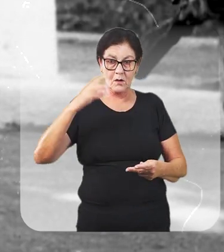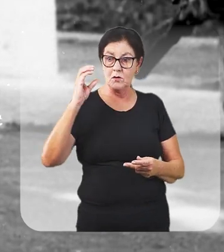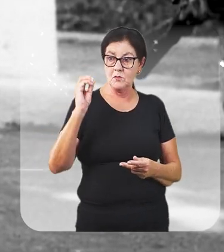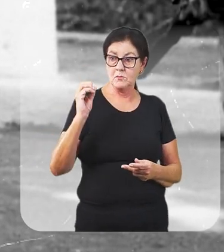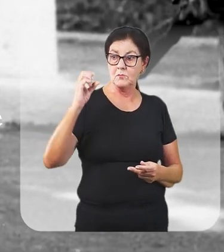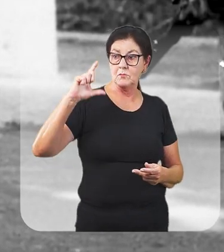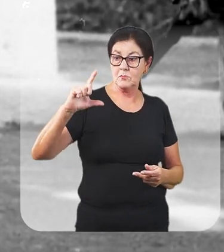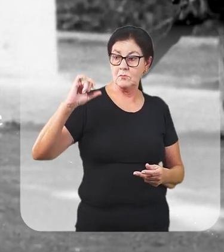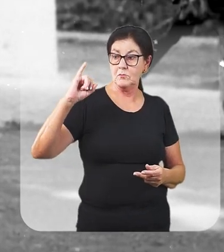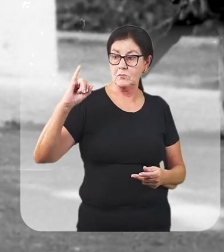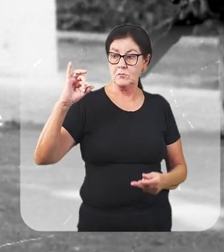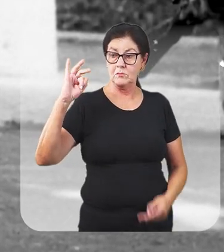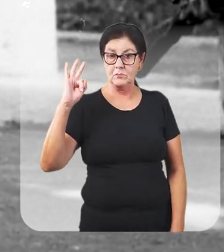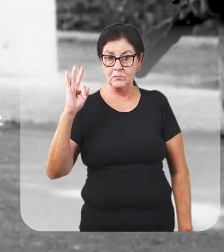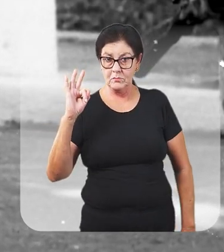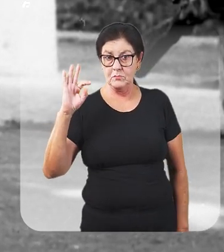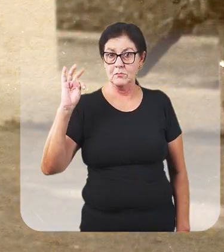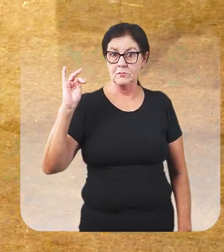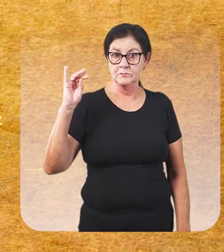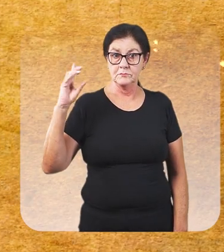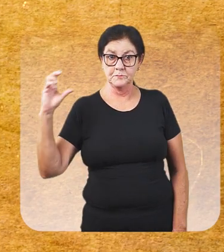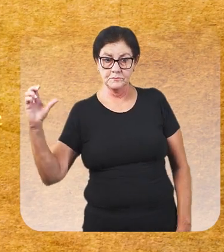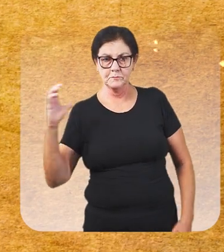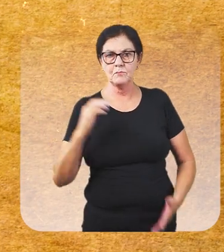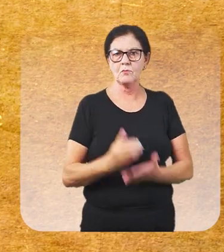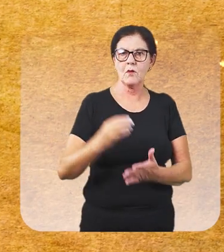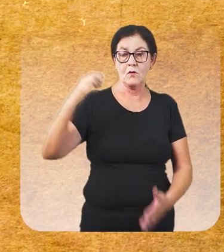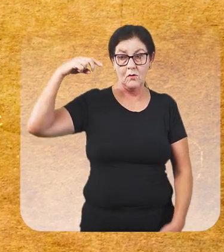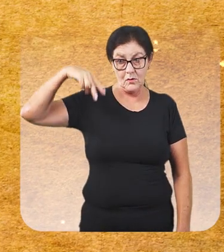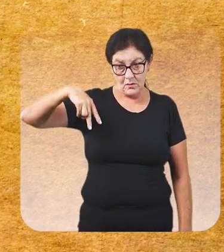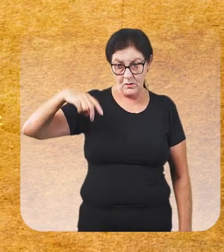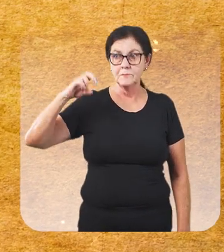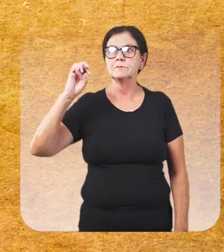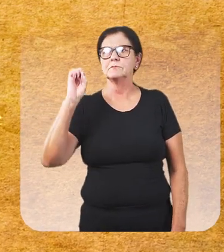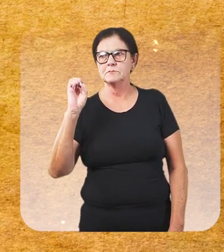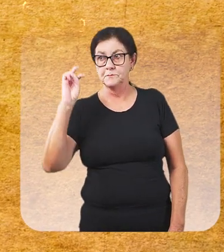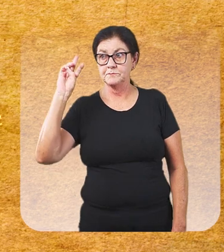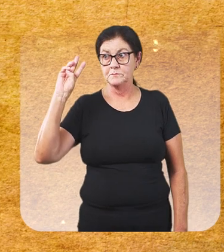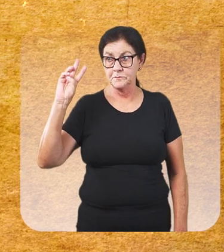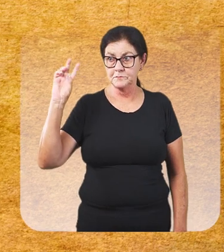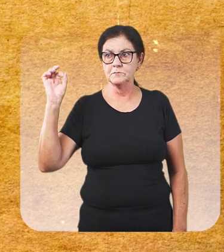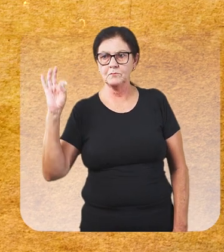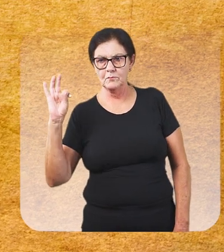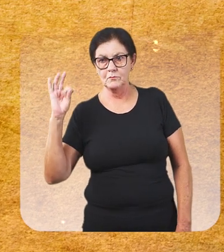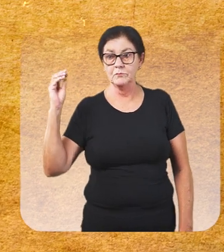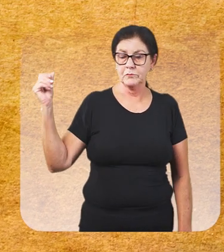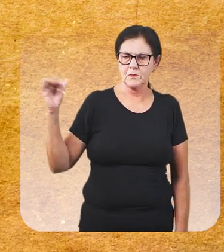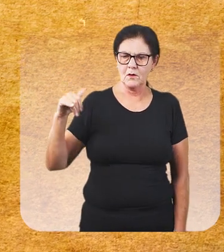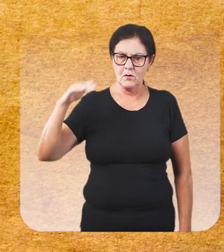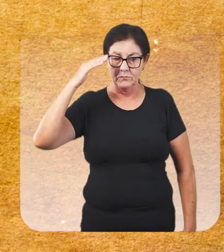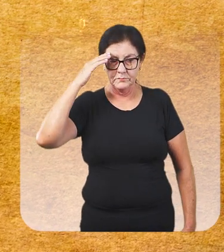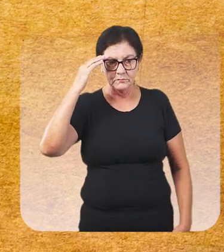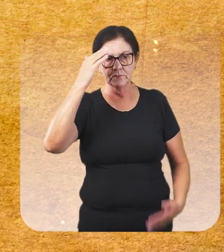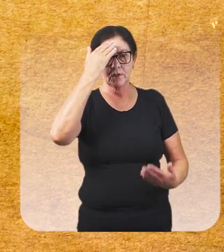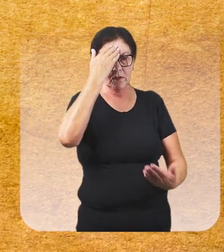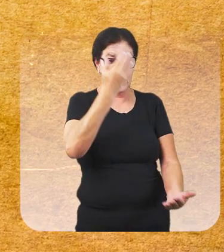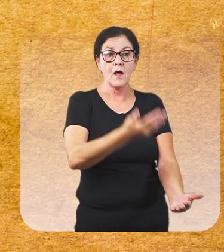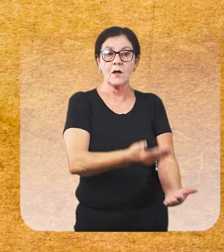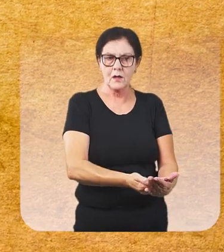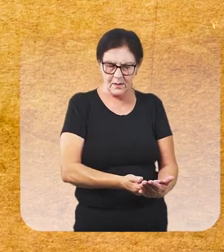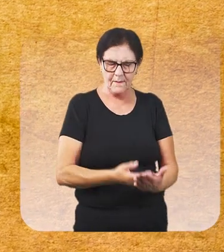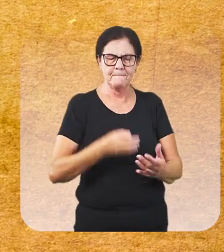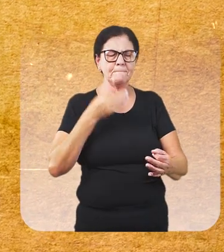a submissão do exército ao poder civil. Newton Prado, como muitos de seus colegas, acreditava que o exército tinha o dever